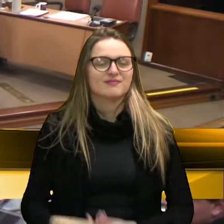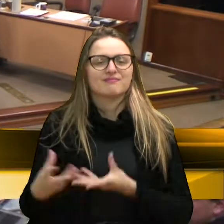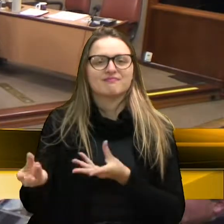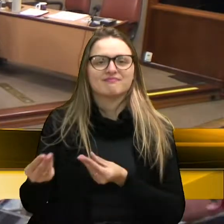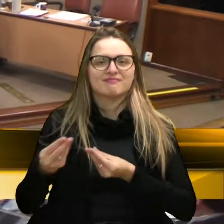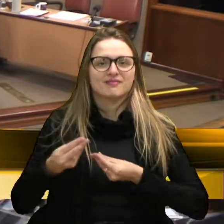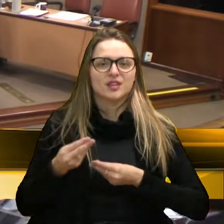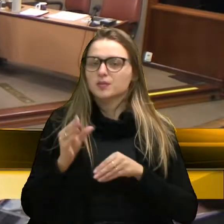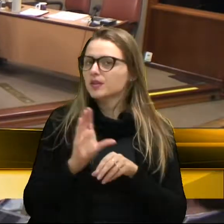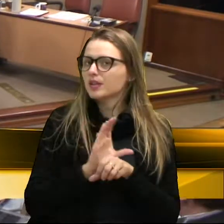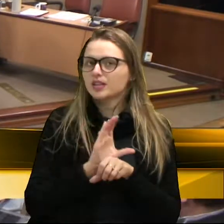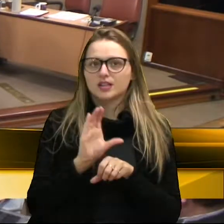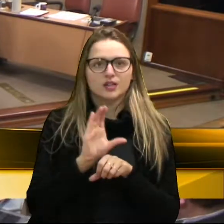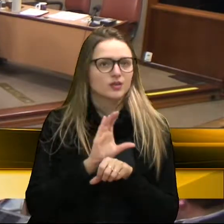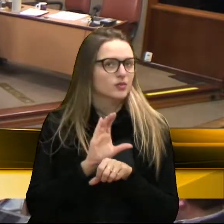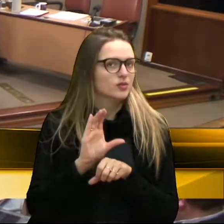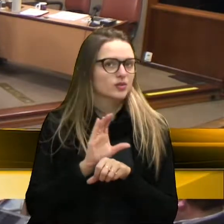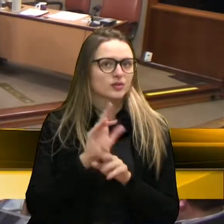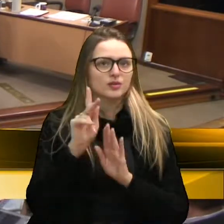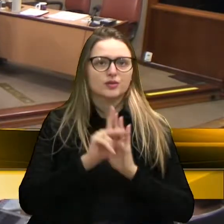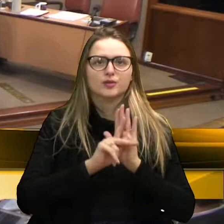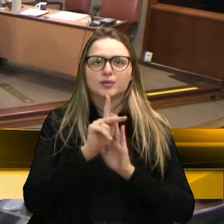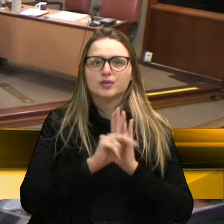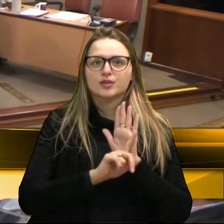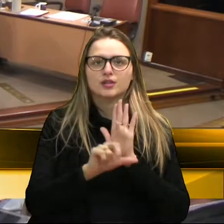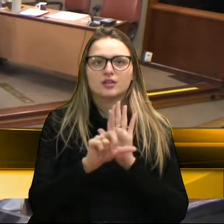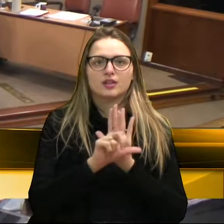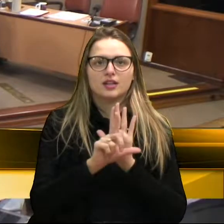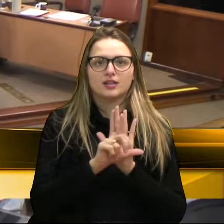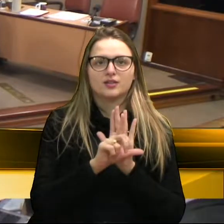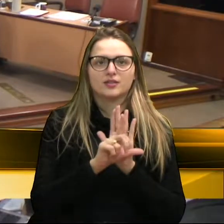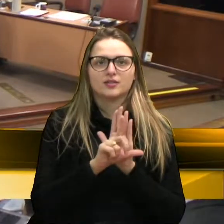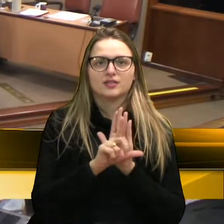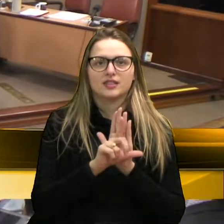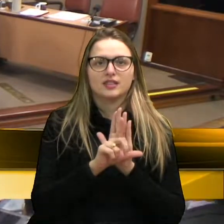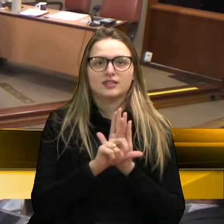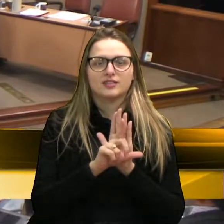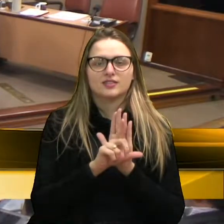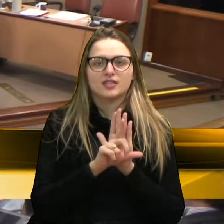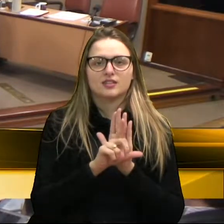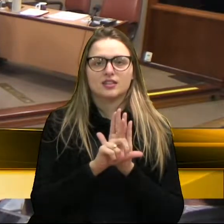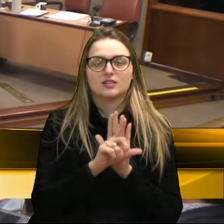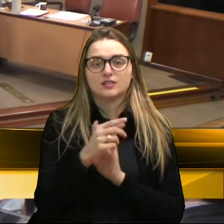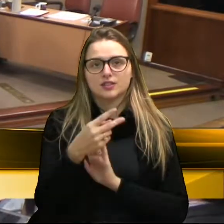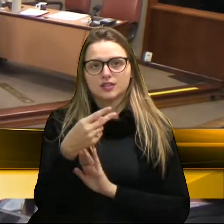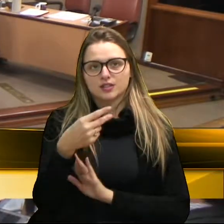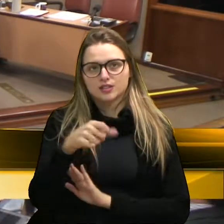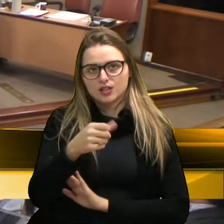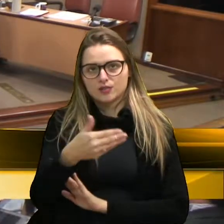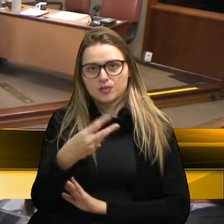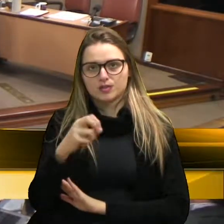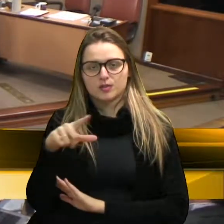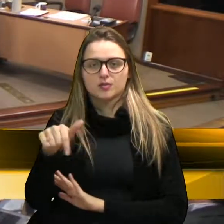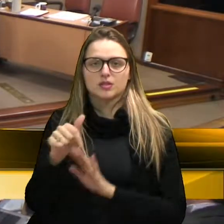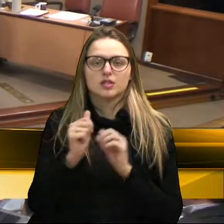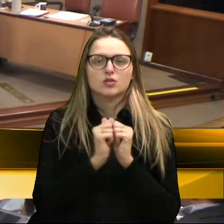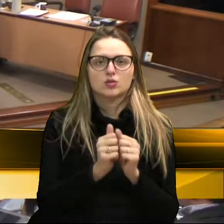recebe pela inconstitucionalidade do projeto de lei número 169 de 2017, contido no